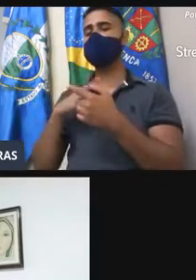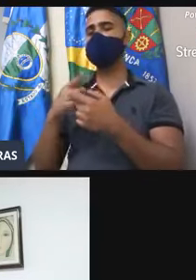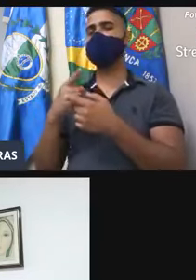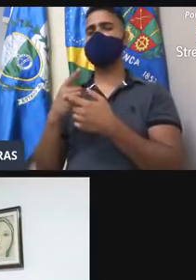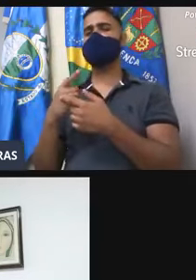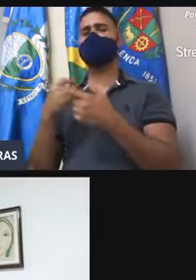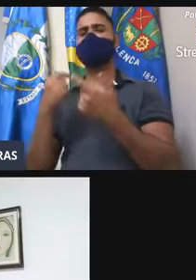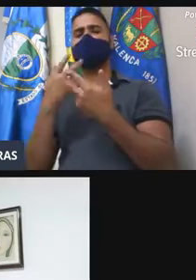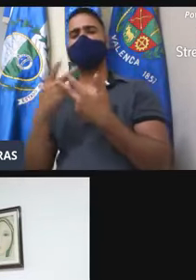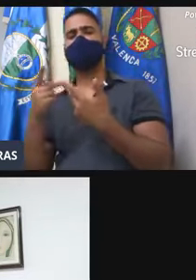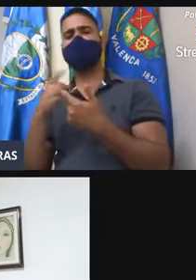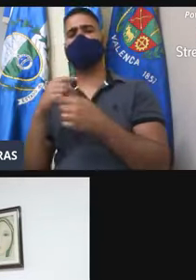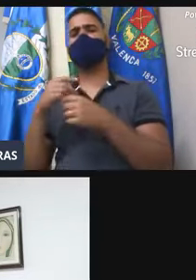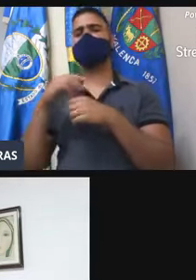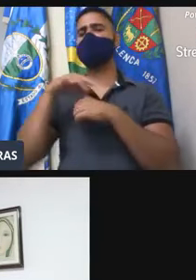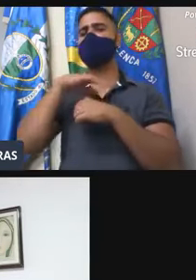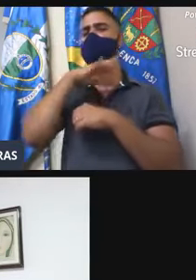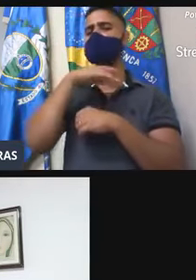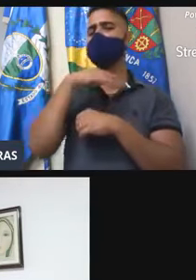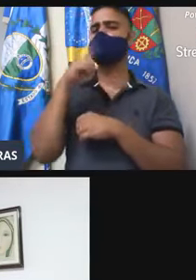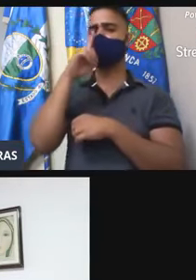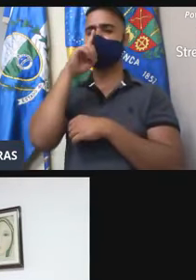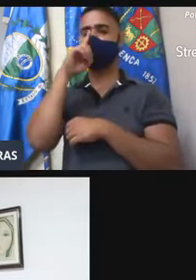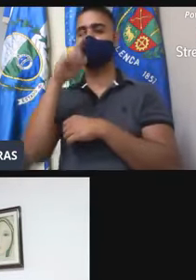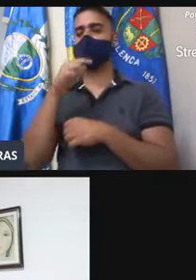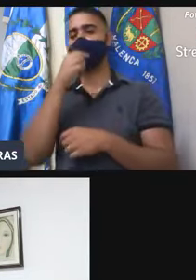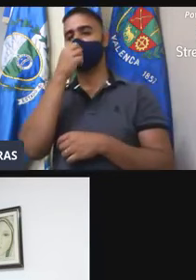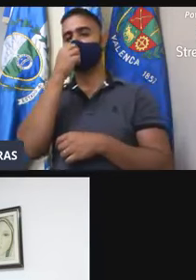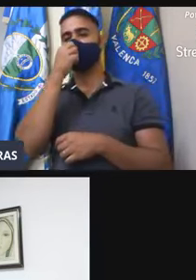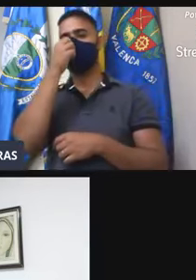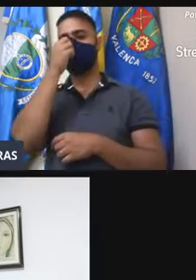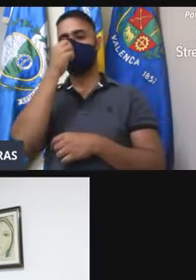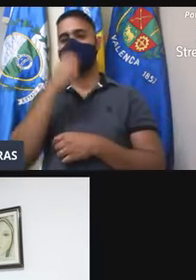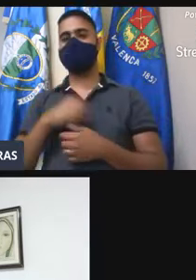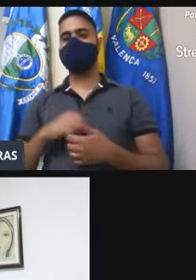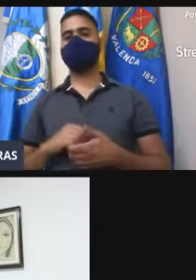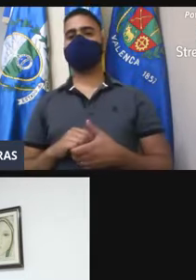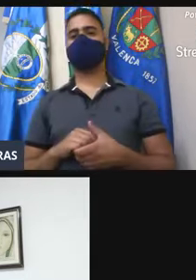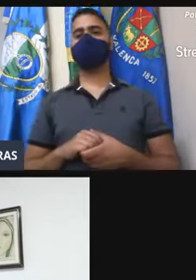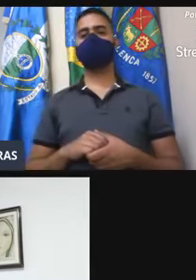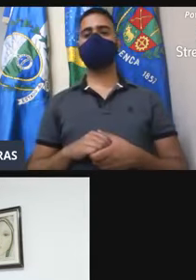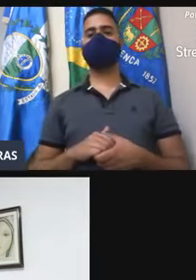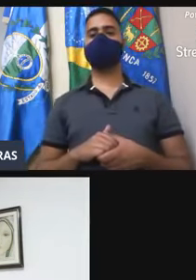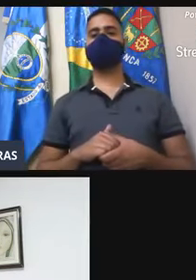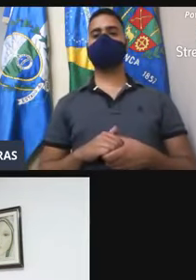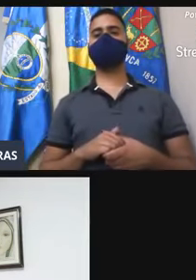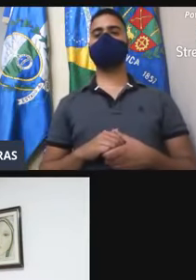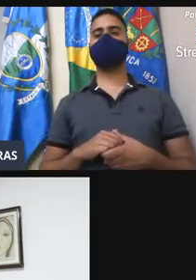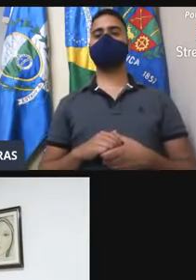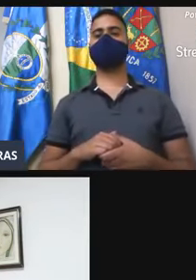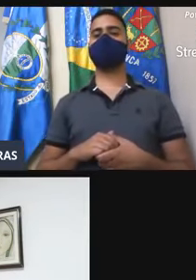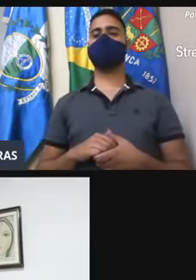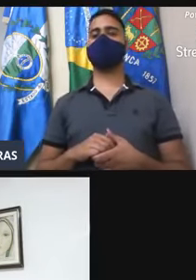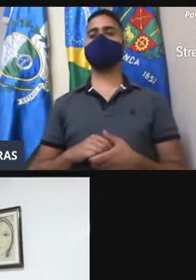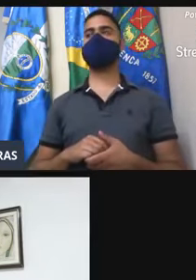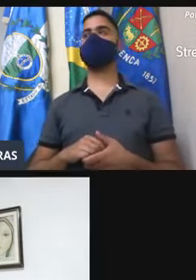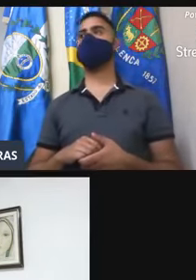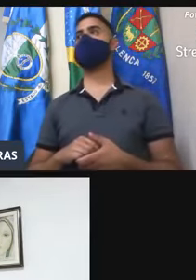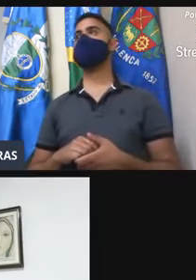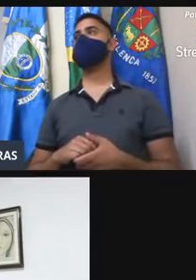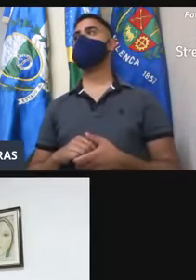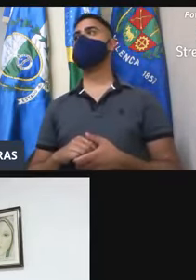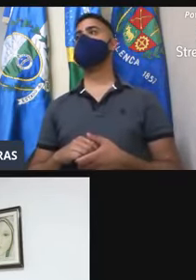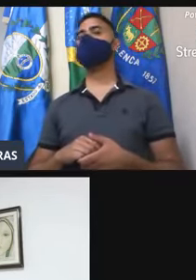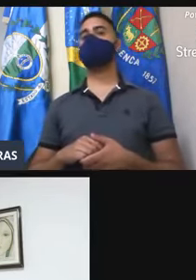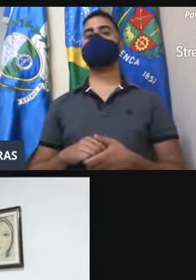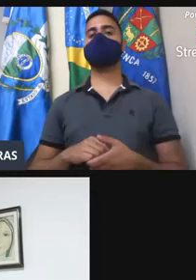de insetos e animais peçonhentos. Sala das sessões, 8 de julho, vereador Dr. Saulo. Vereador Dr. Saulo também